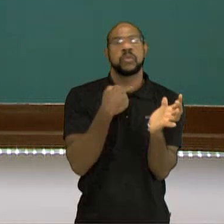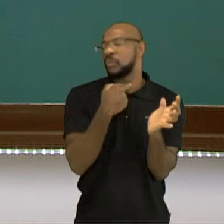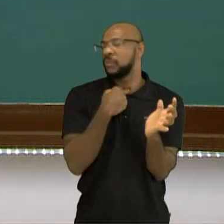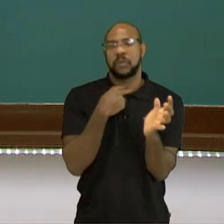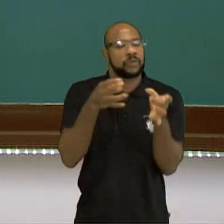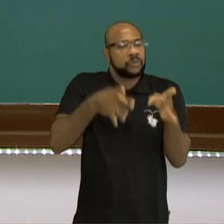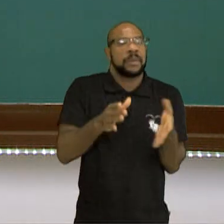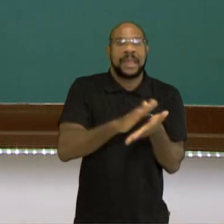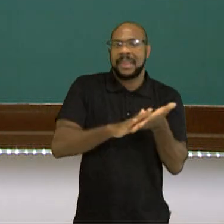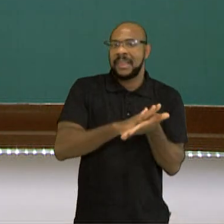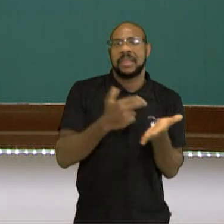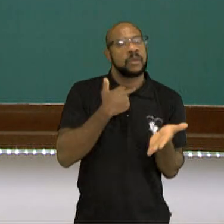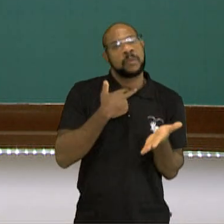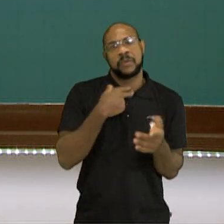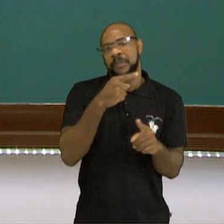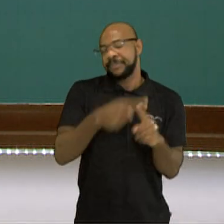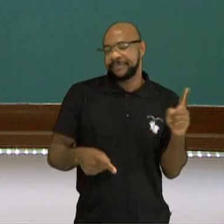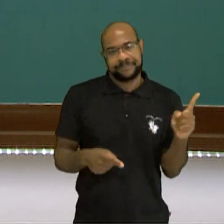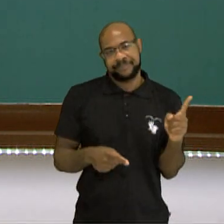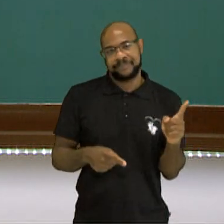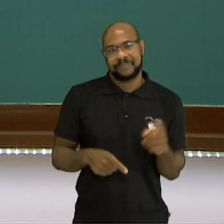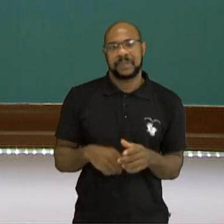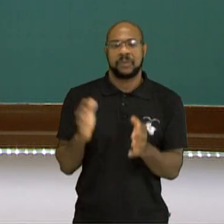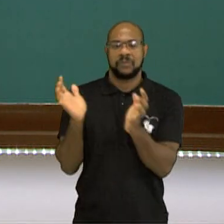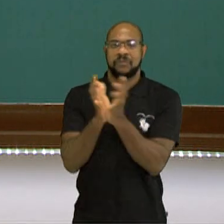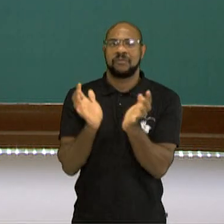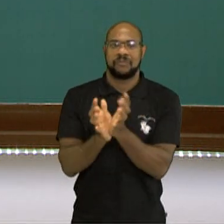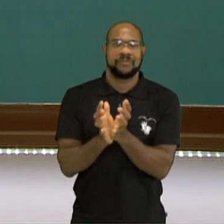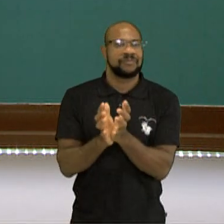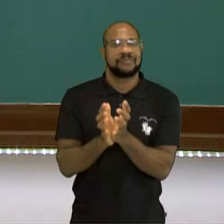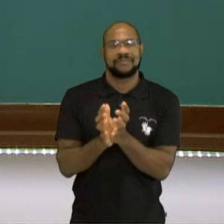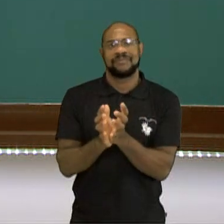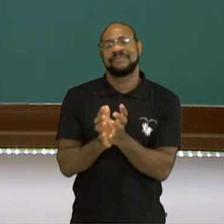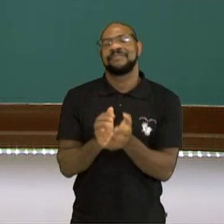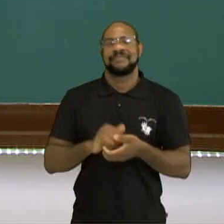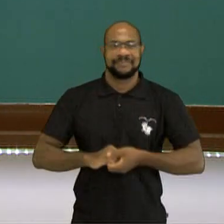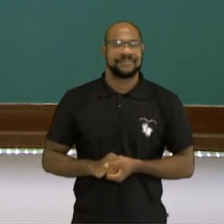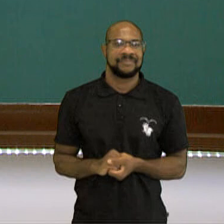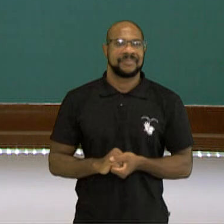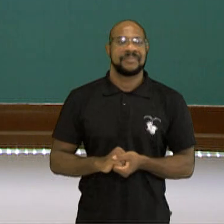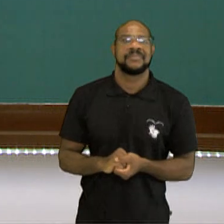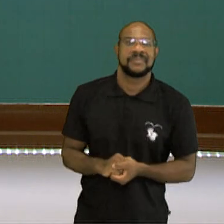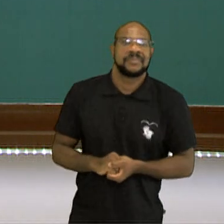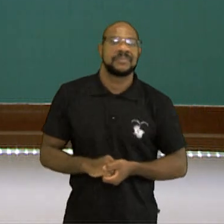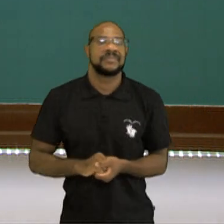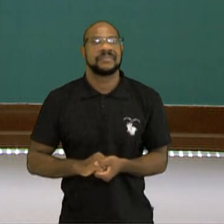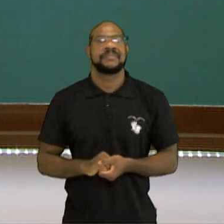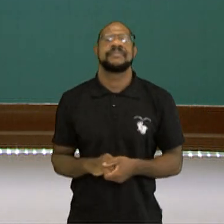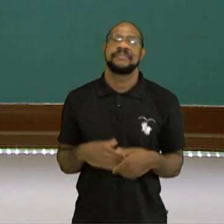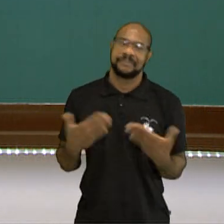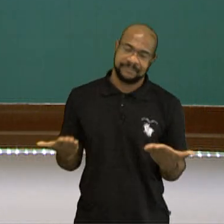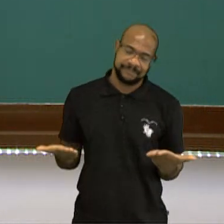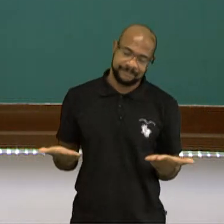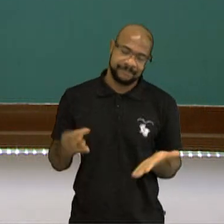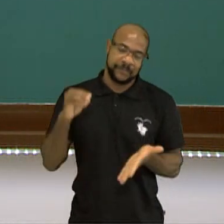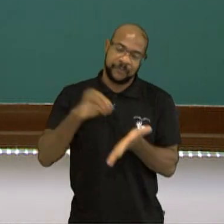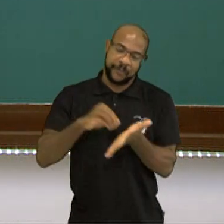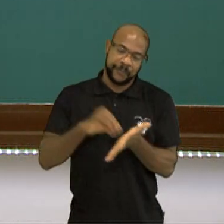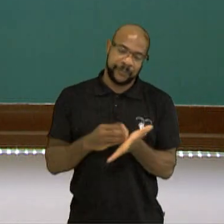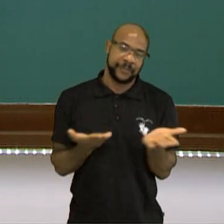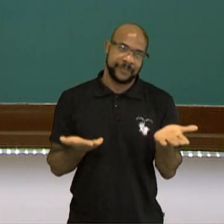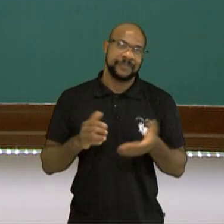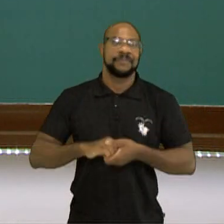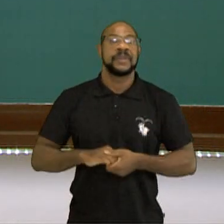terceira proposição não representa uma função, tá? Um elemento do domínio ficou sem imagem. Logo,